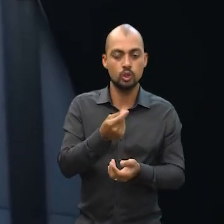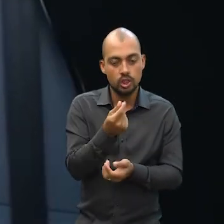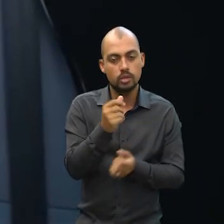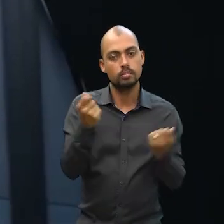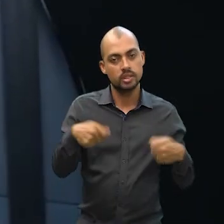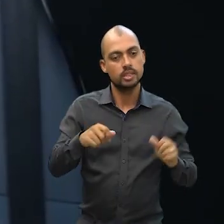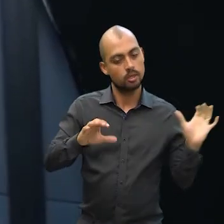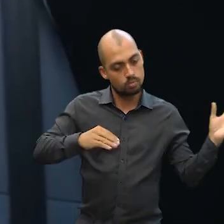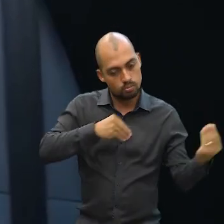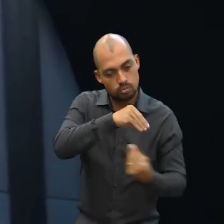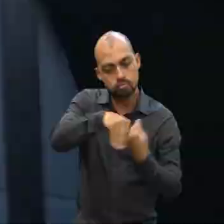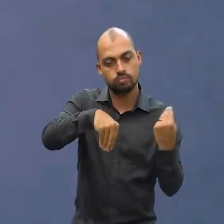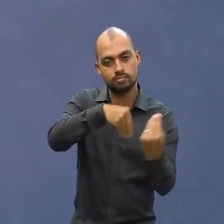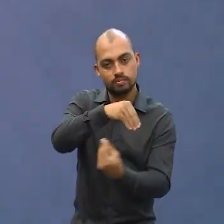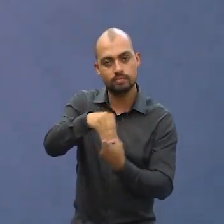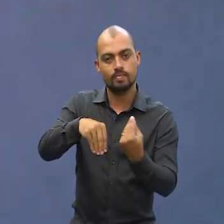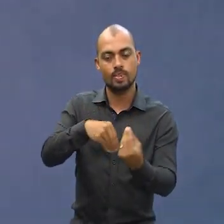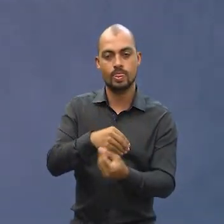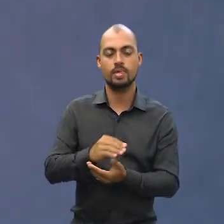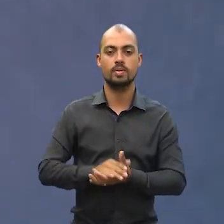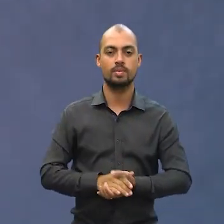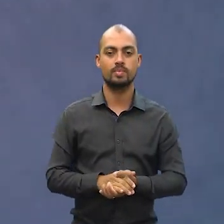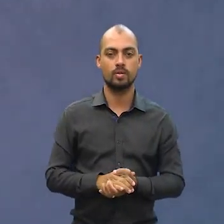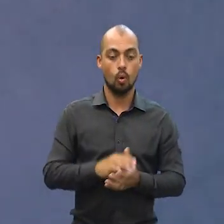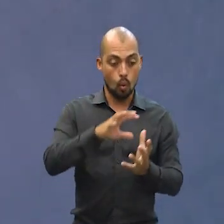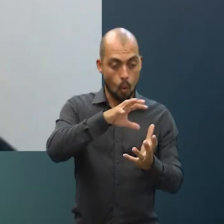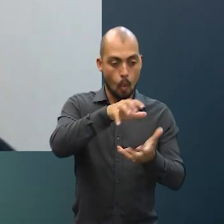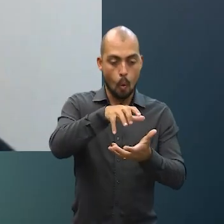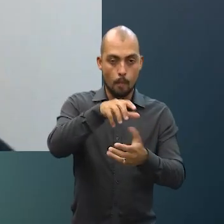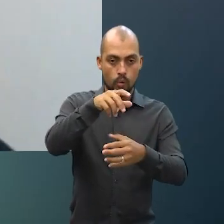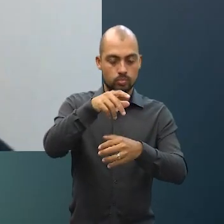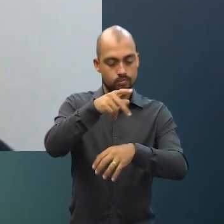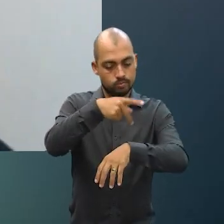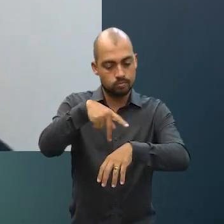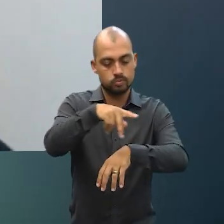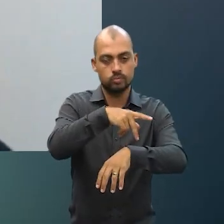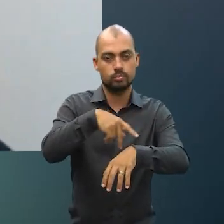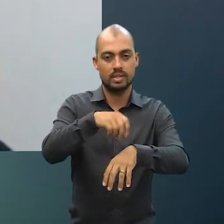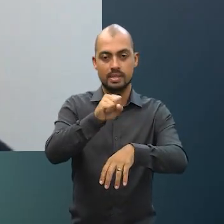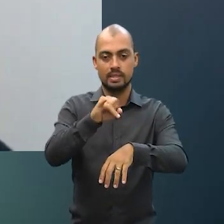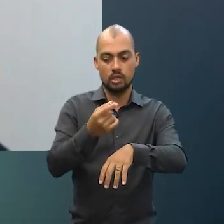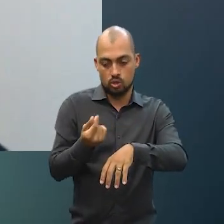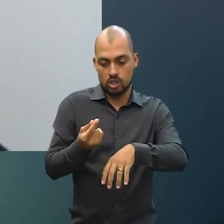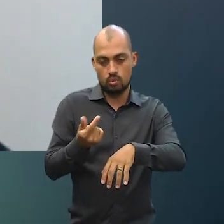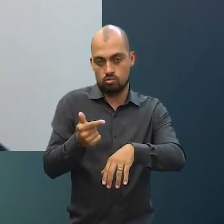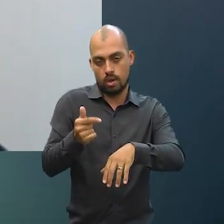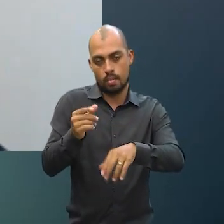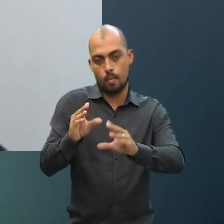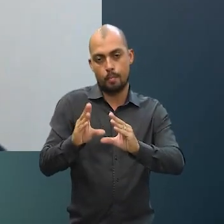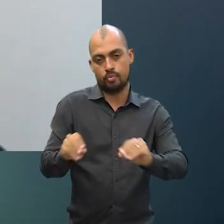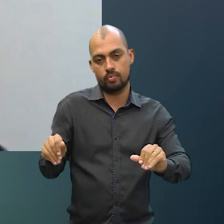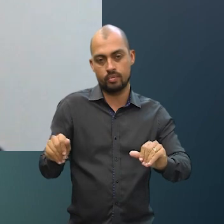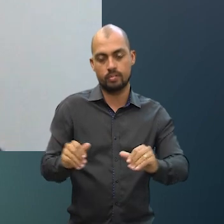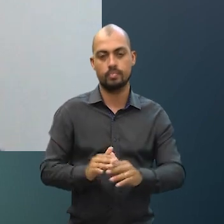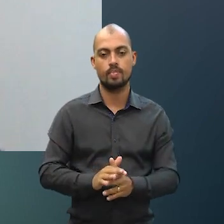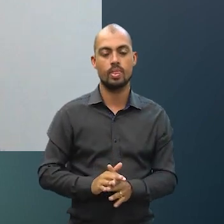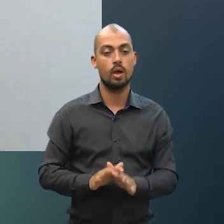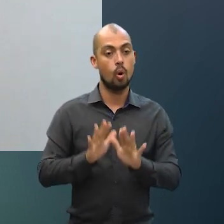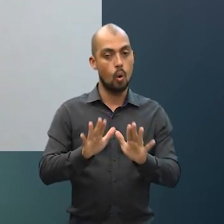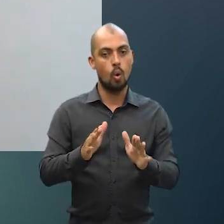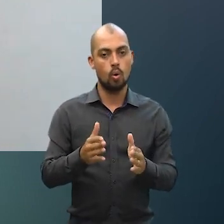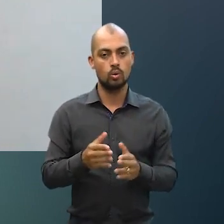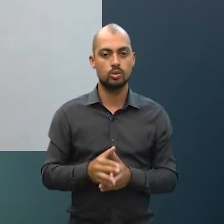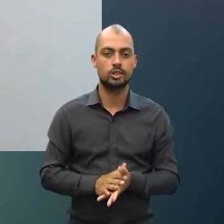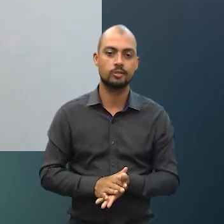a economia do país ela só gira quando o dinheiro roda, né? Então, hoje a gente consegue fazer essa